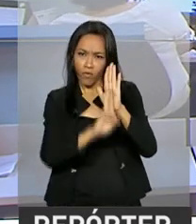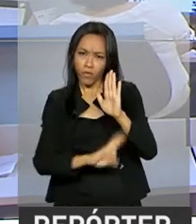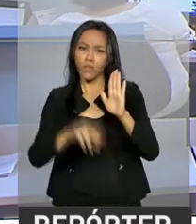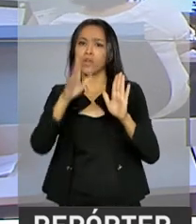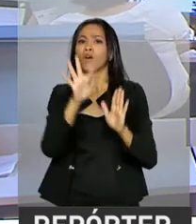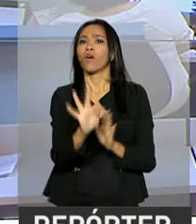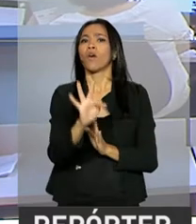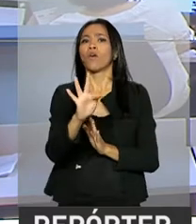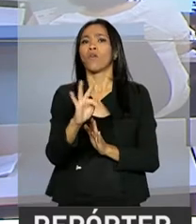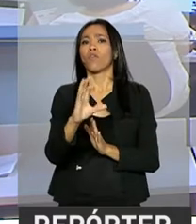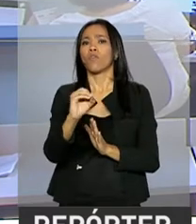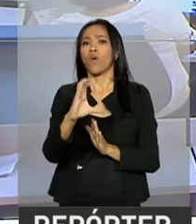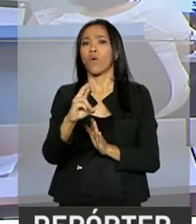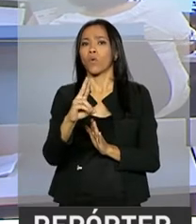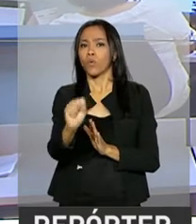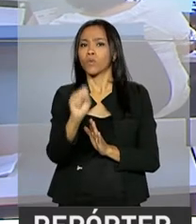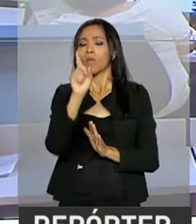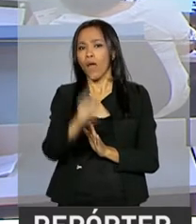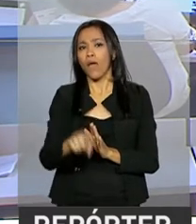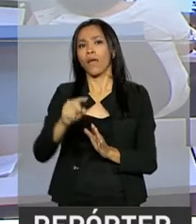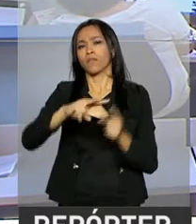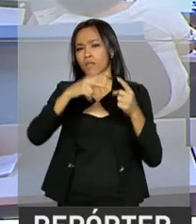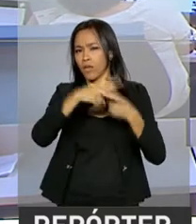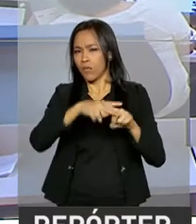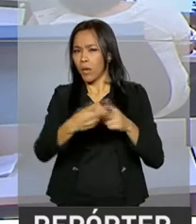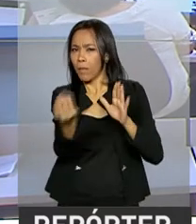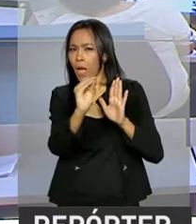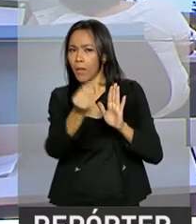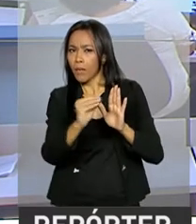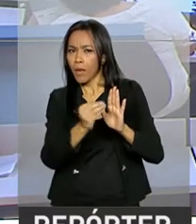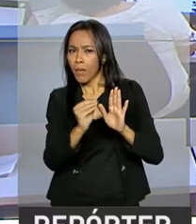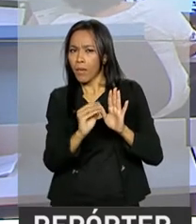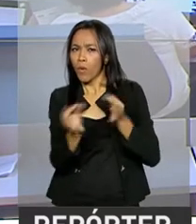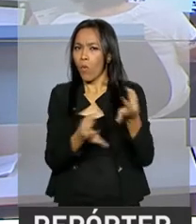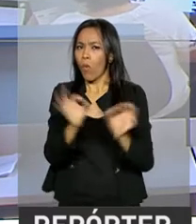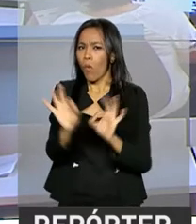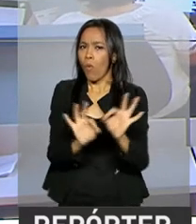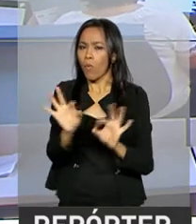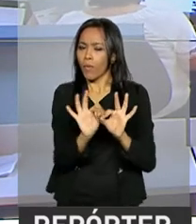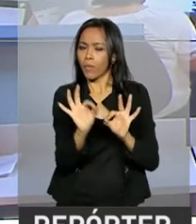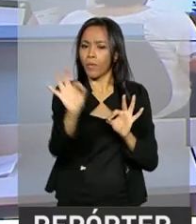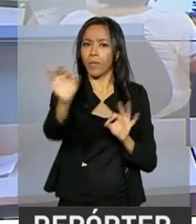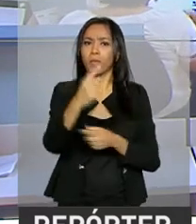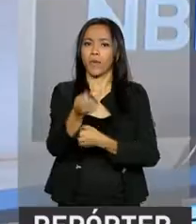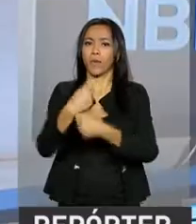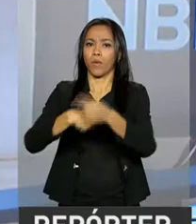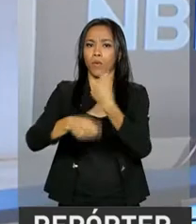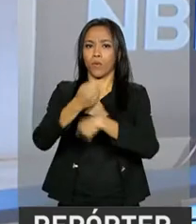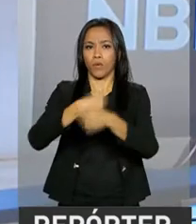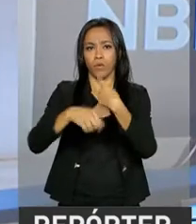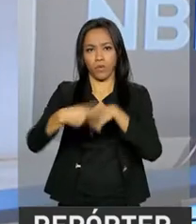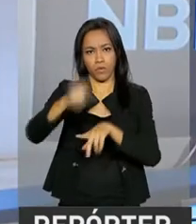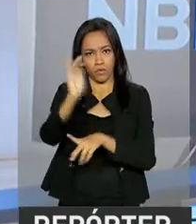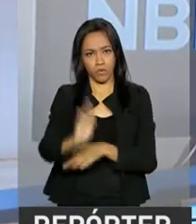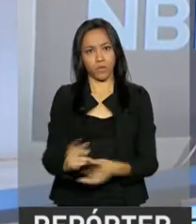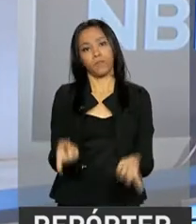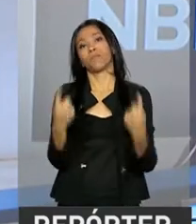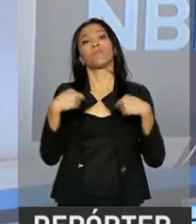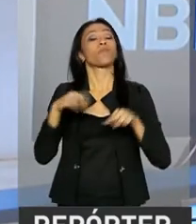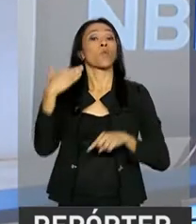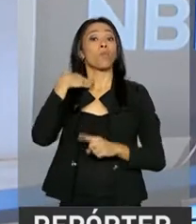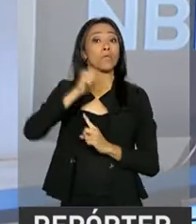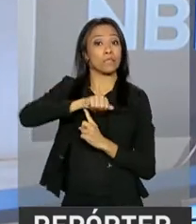divulgada toda semana com a atualização das projeções para a economia do país o banco central que é